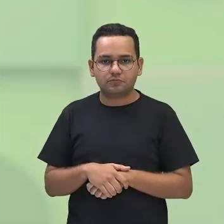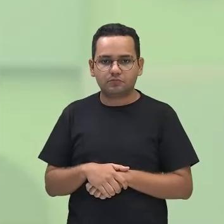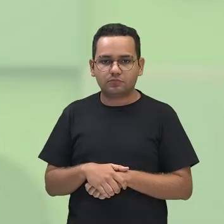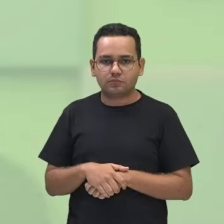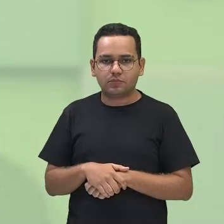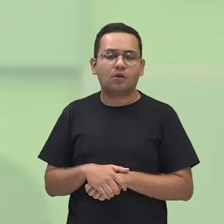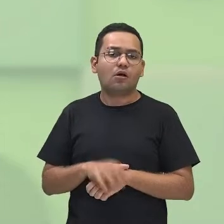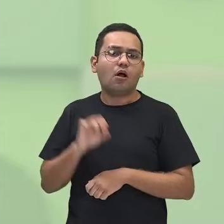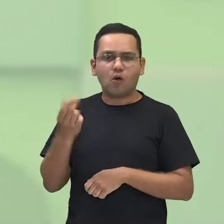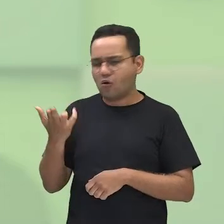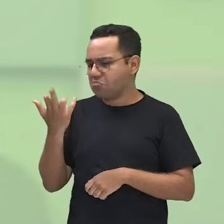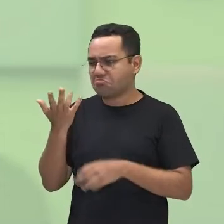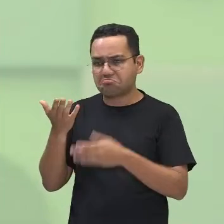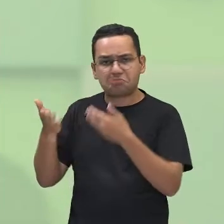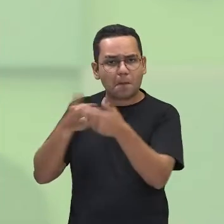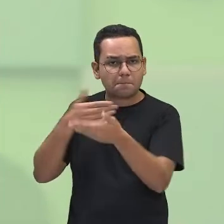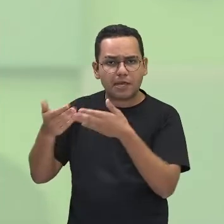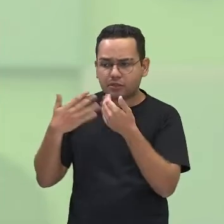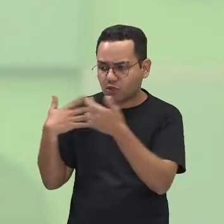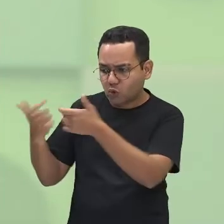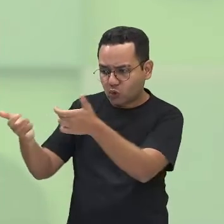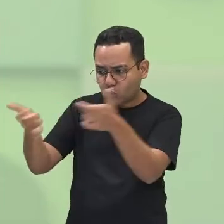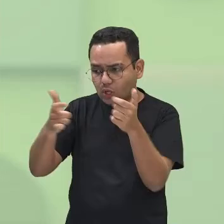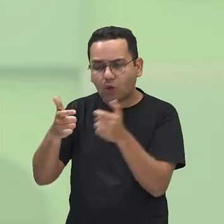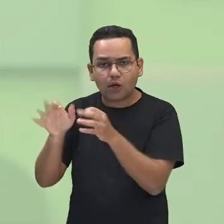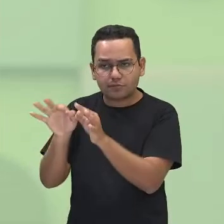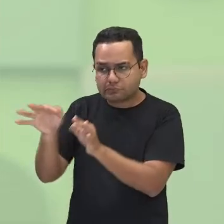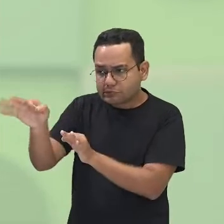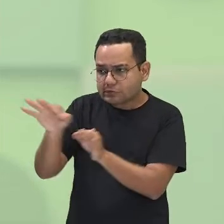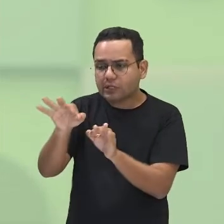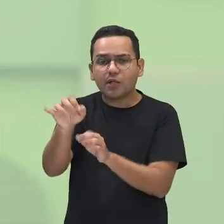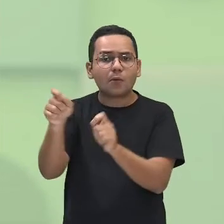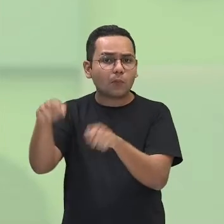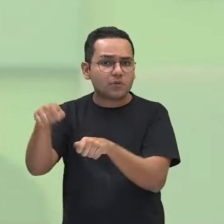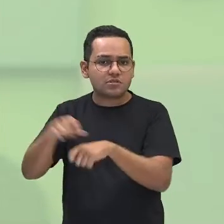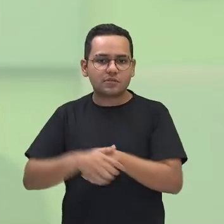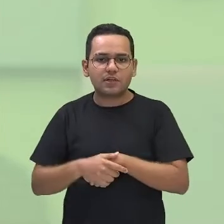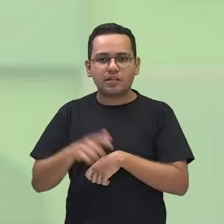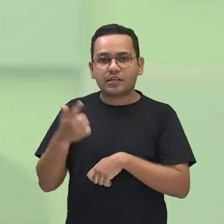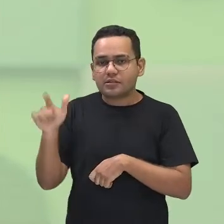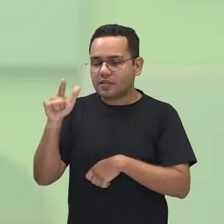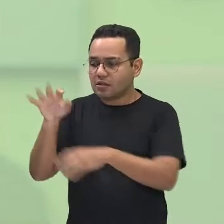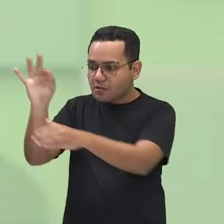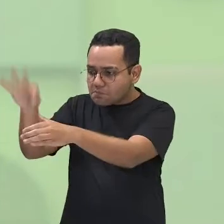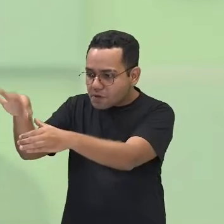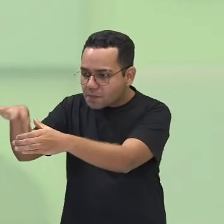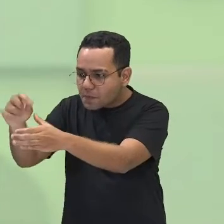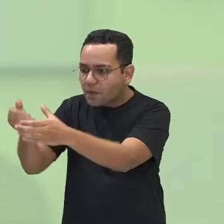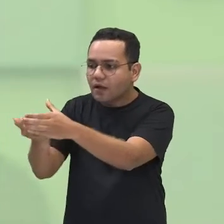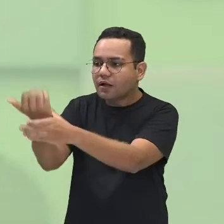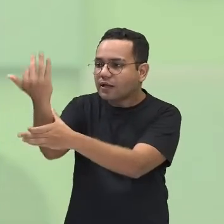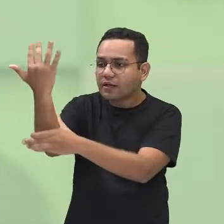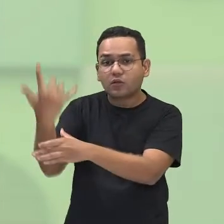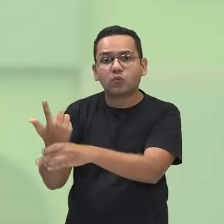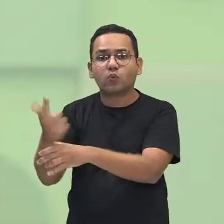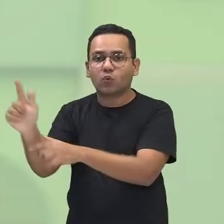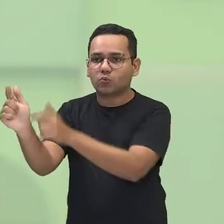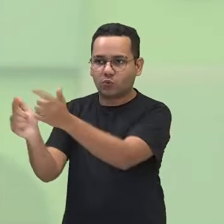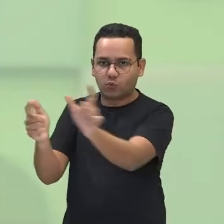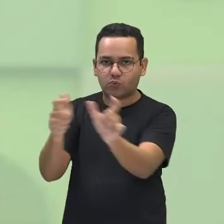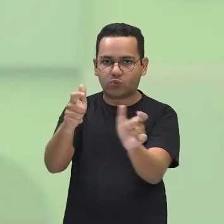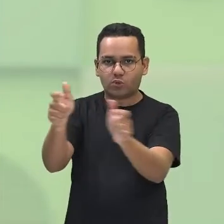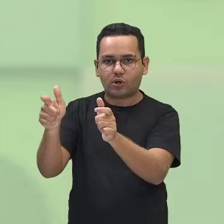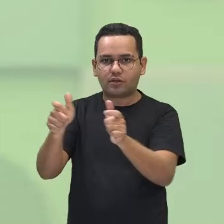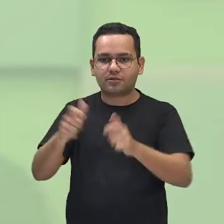mais distantes, né, daquela planta-mãe, e assim haver a germinação em outro local. E aí